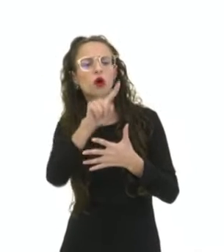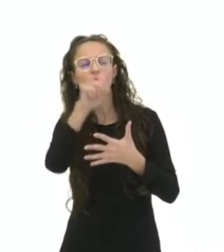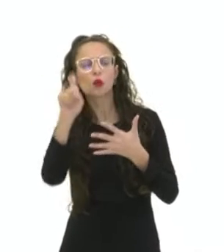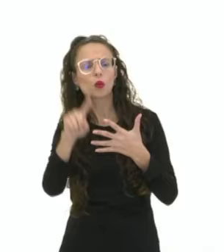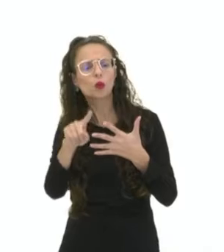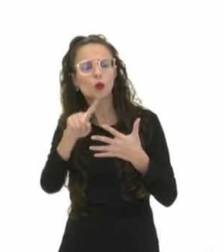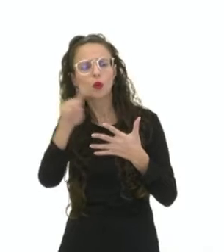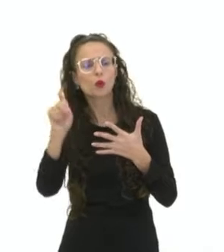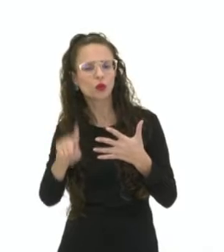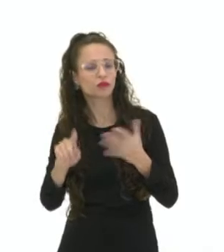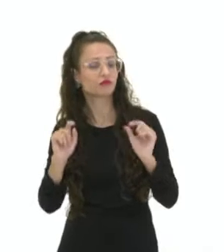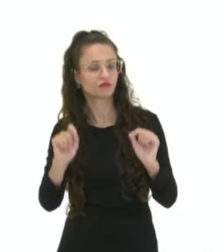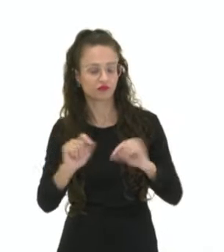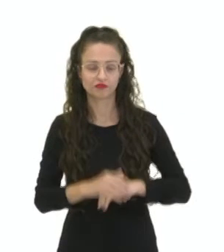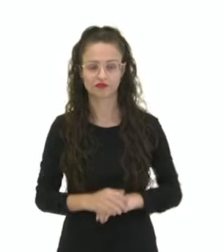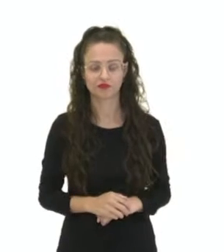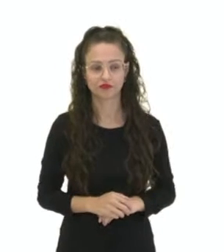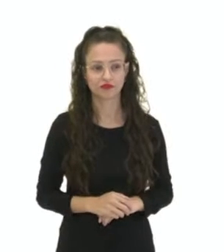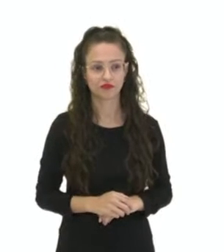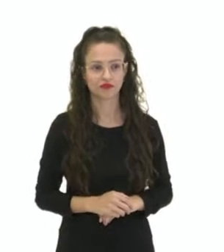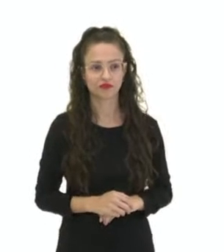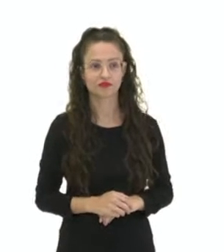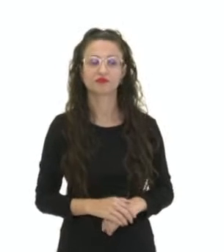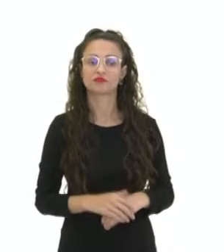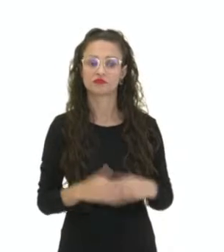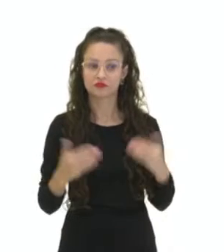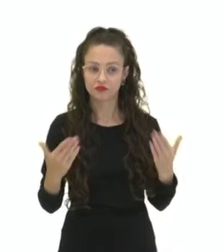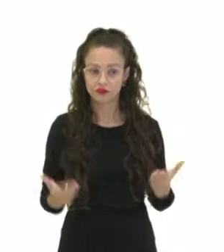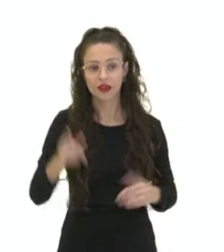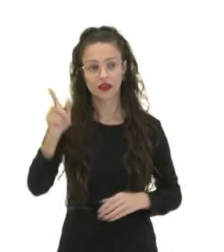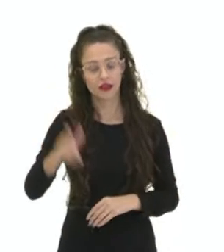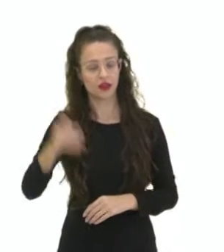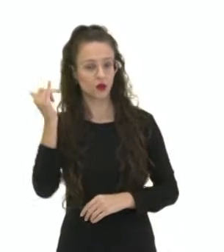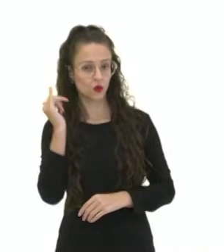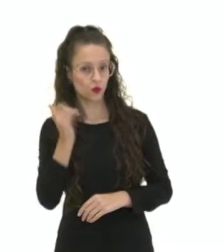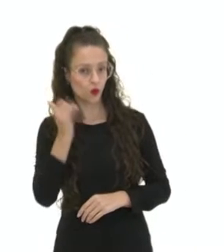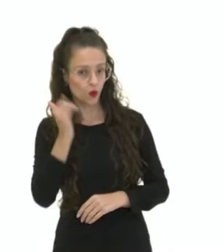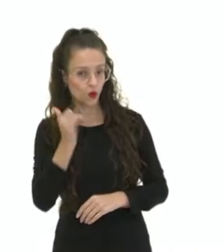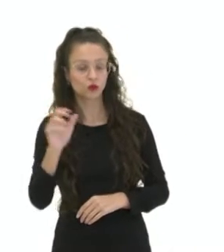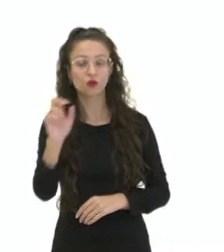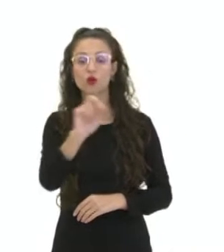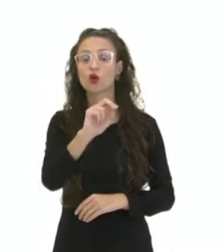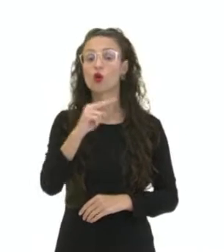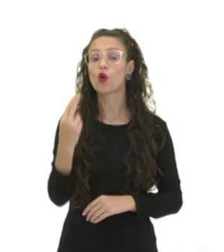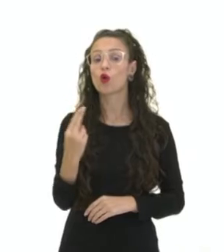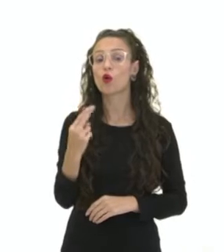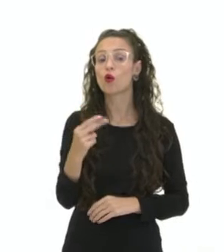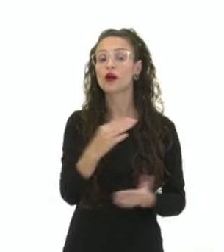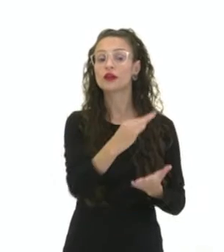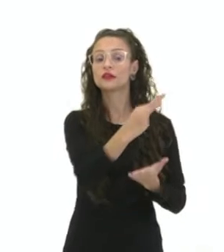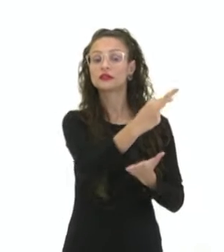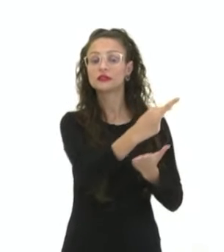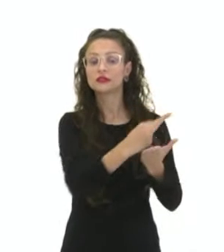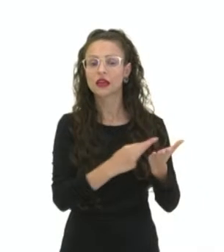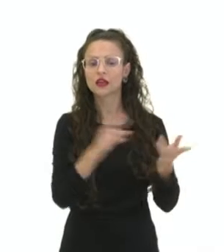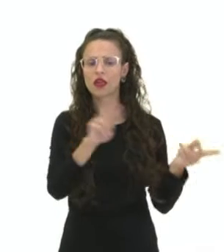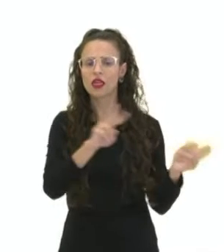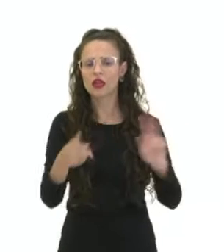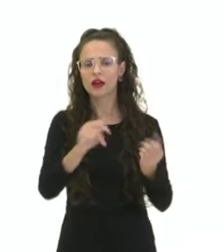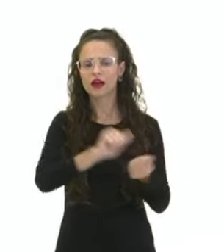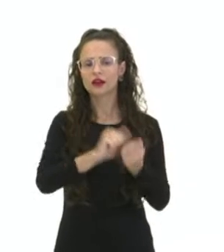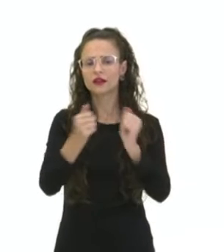aqui? Portanto, trata-se de um conto ou de uma paródia dos contos de